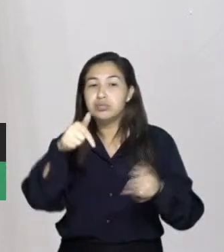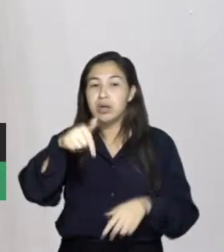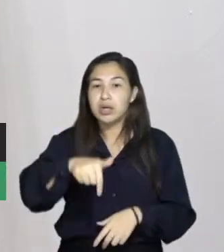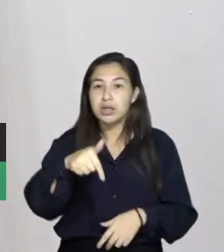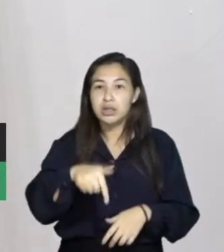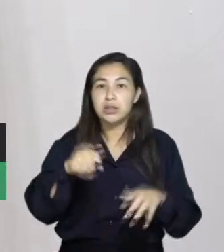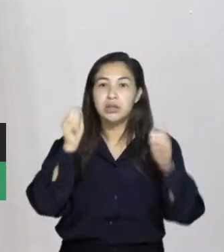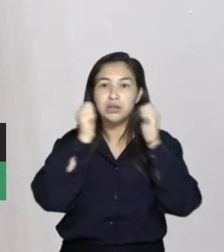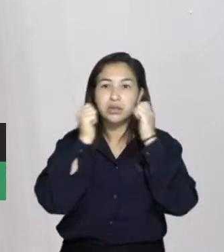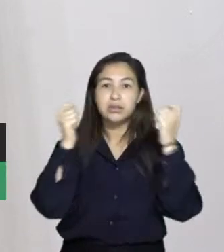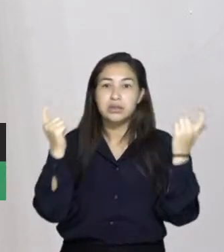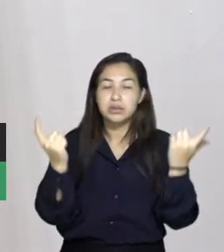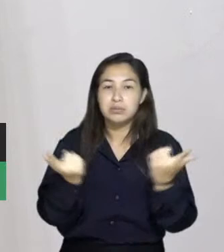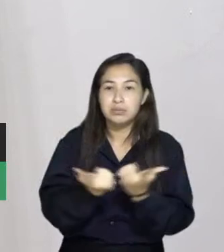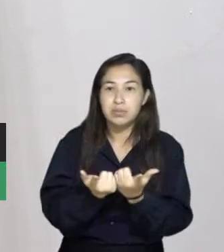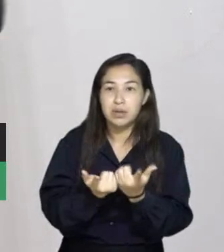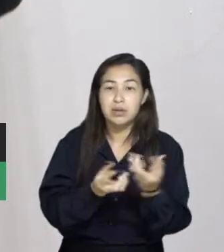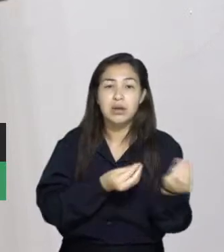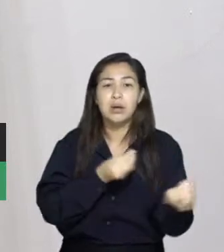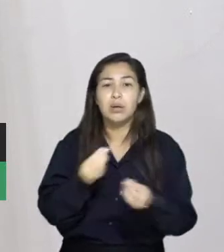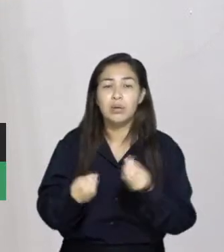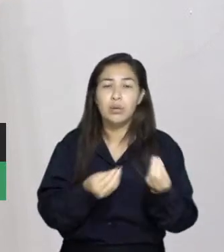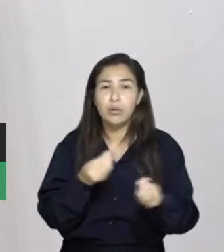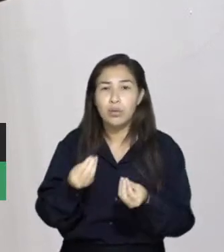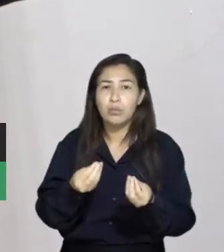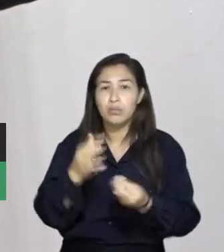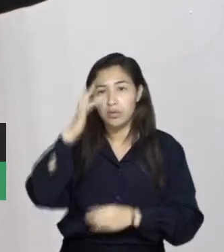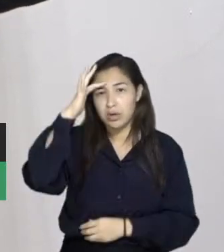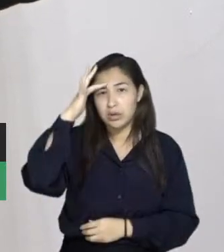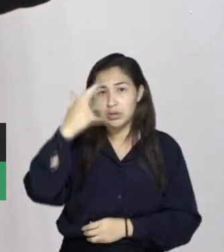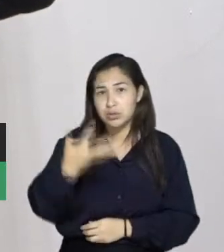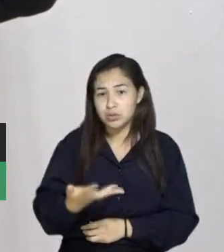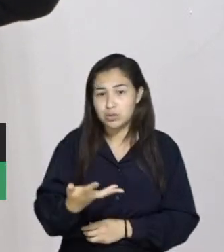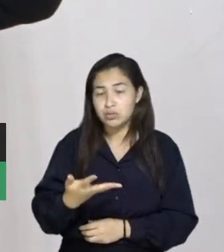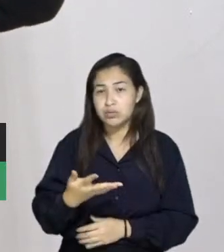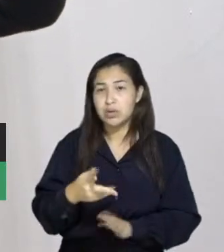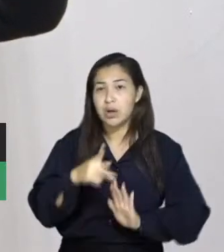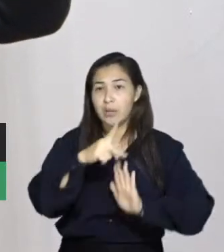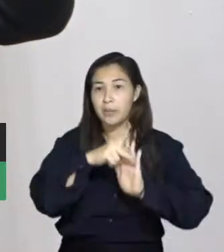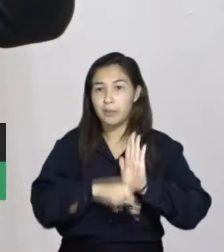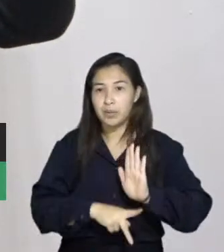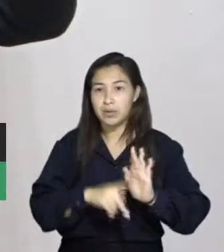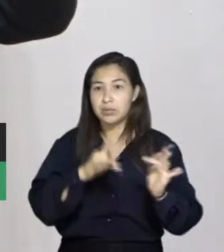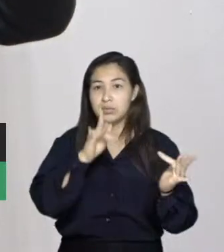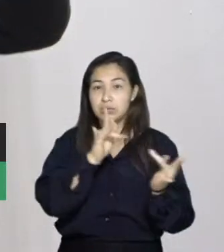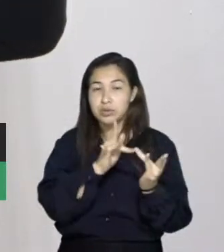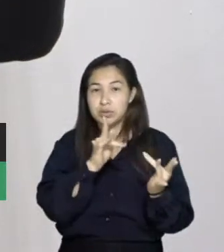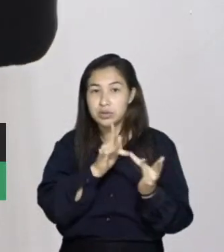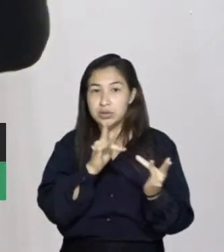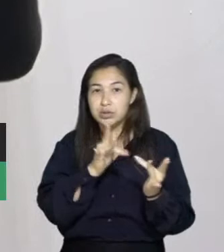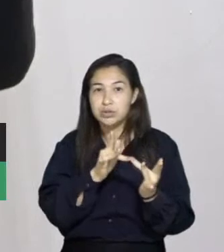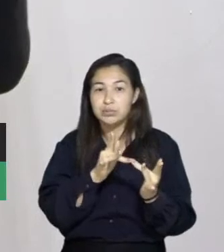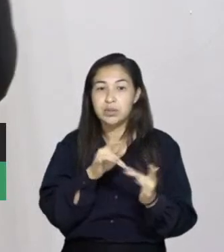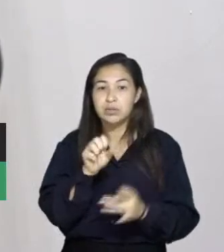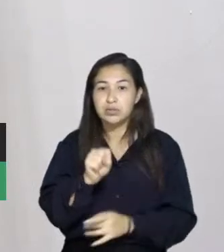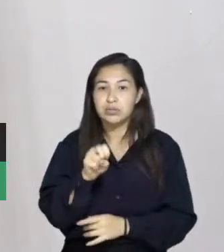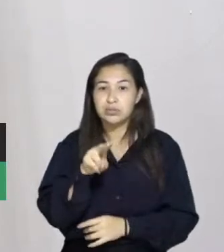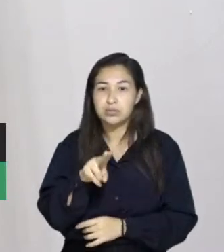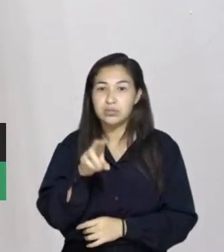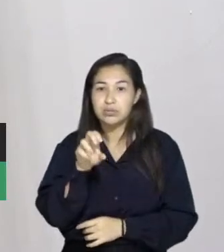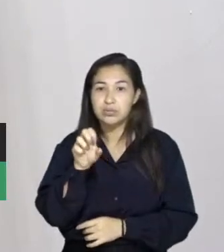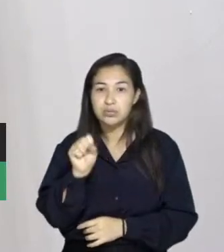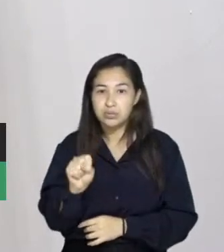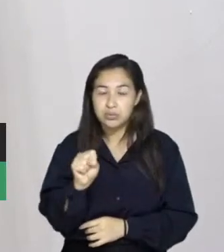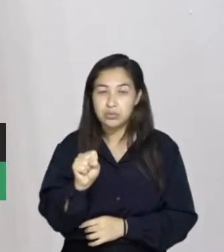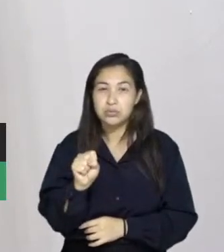Assembleia Legislativa resultou num plano de atendimento do SUS que vai beneficiar crianças